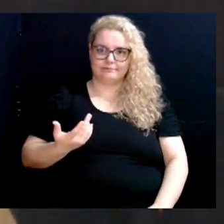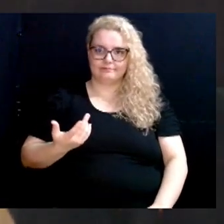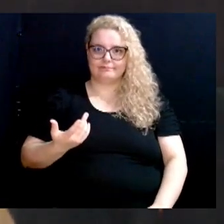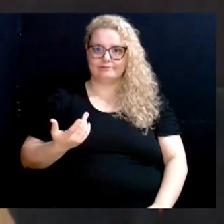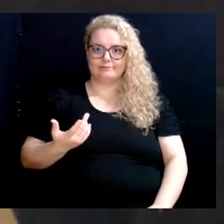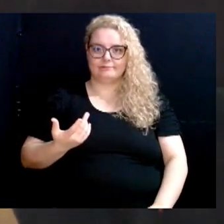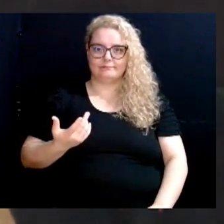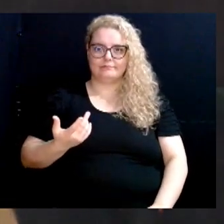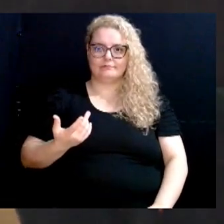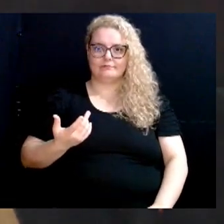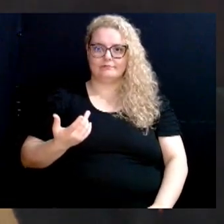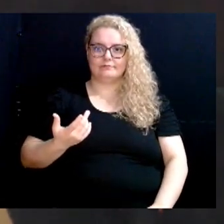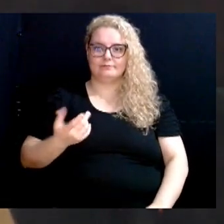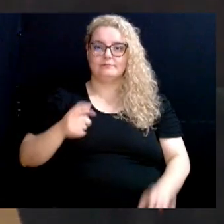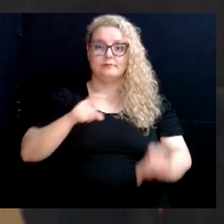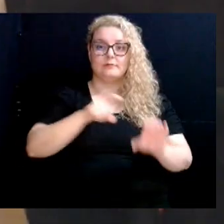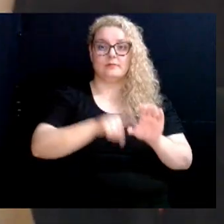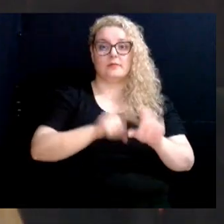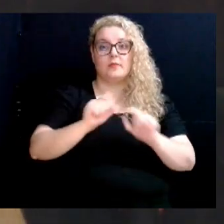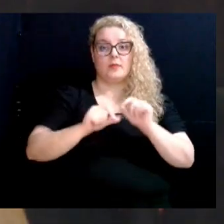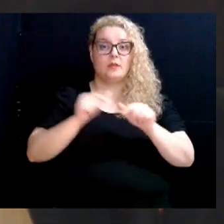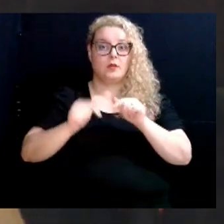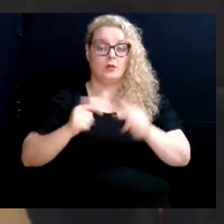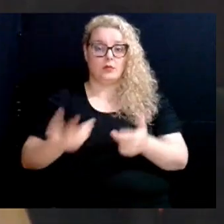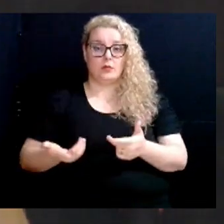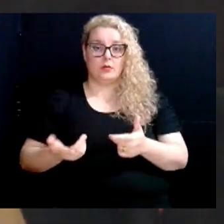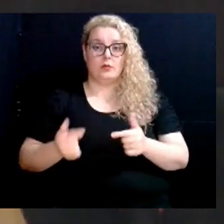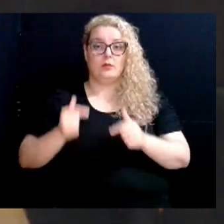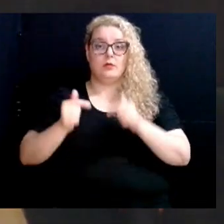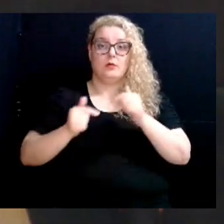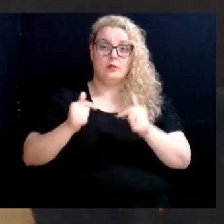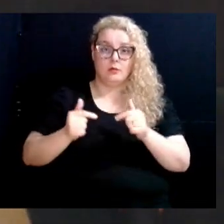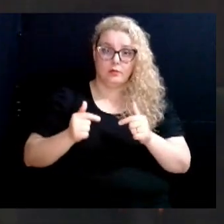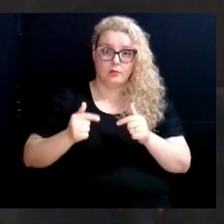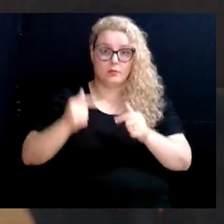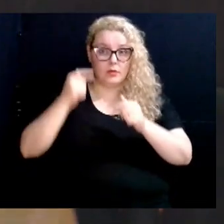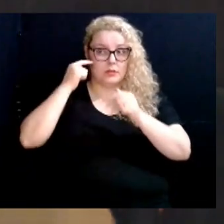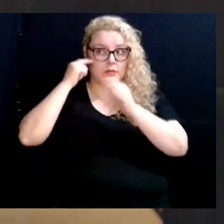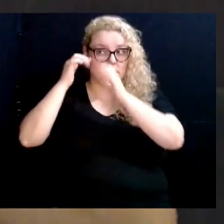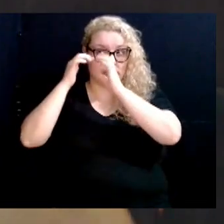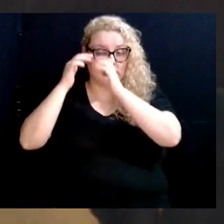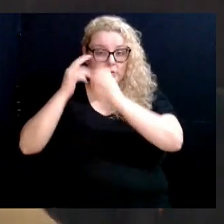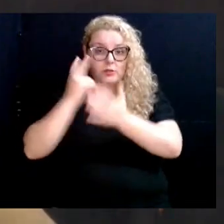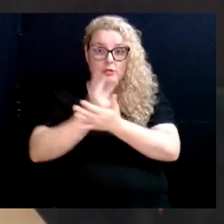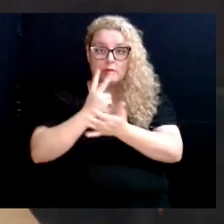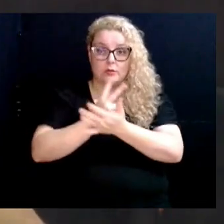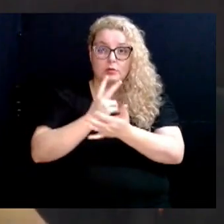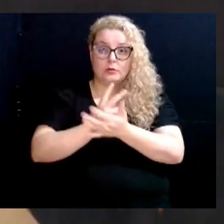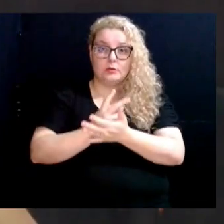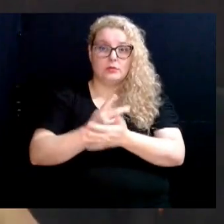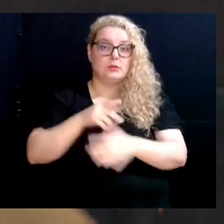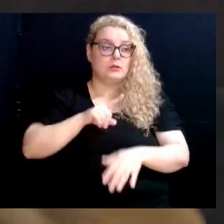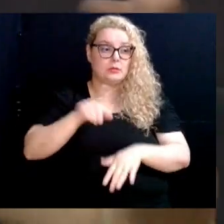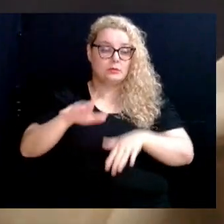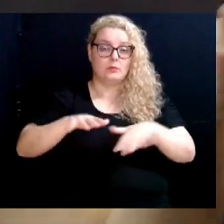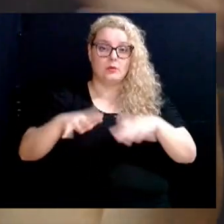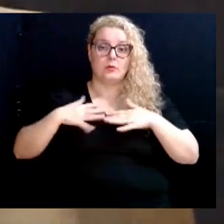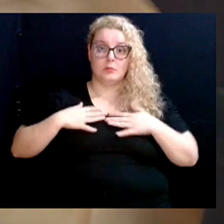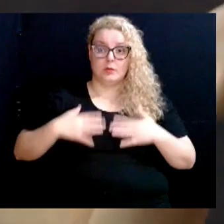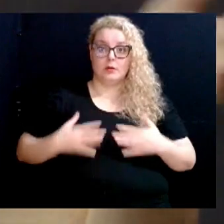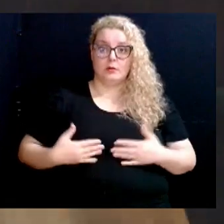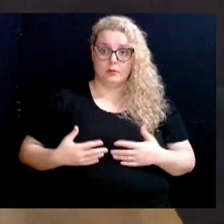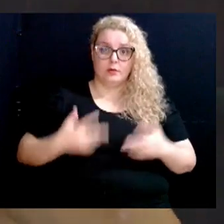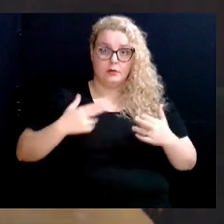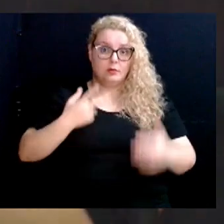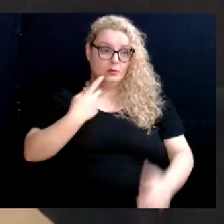Depende também do que ele trabalha. Ele trabalha com algo muito mental, que não movimenta muito o corpo, assim como a